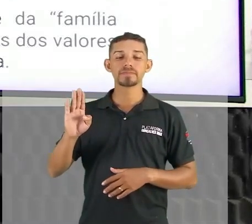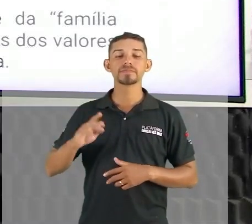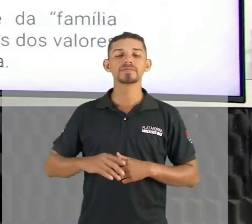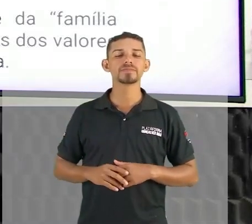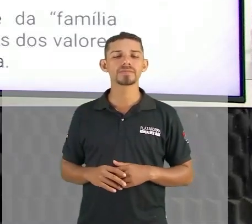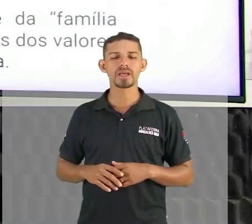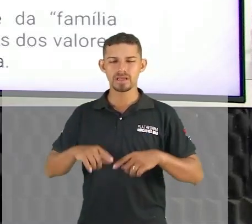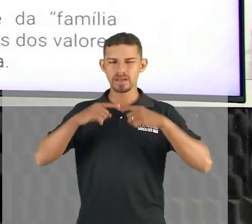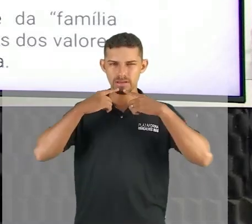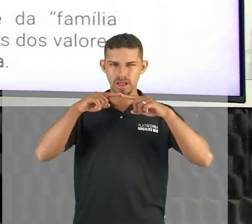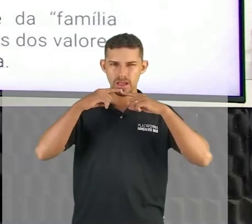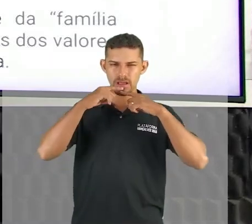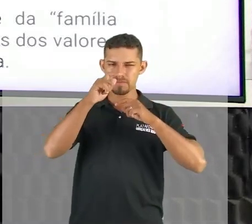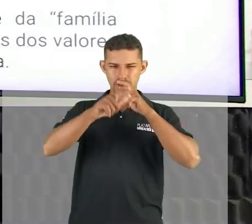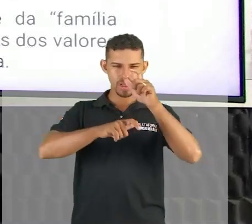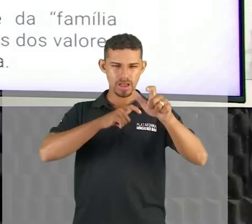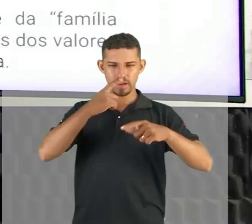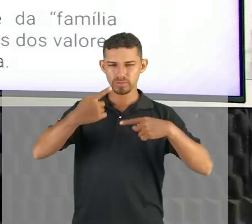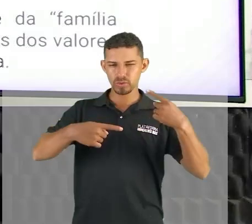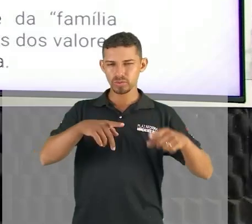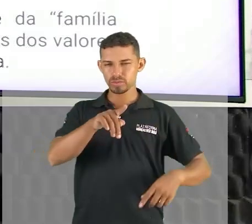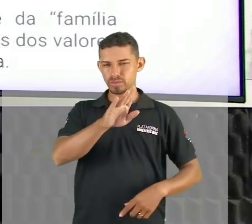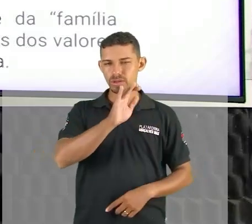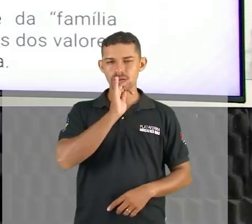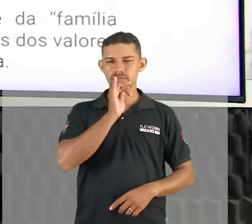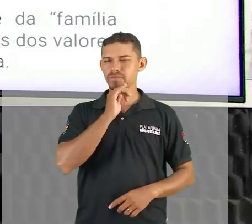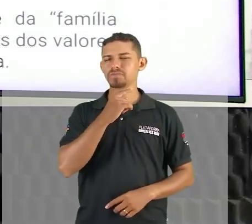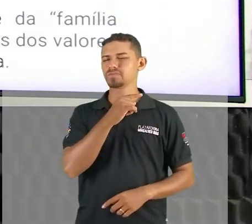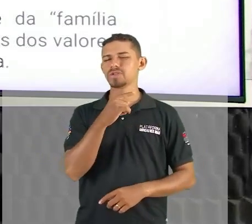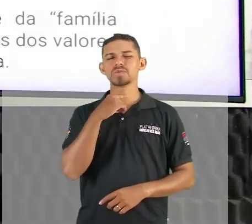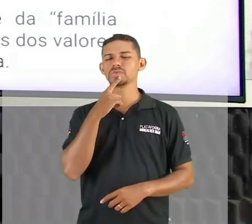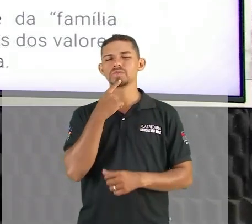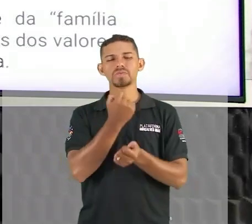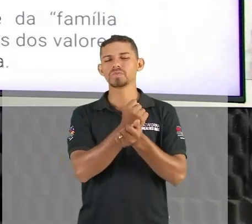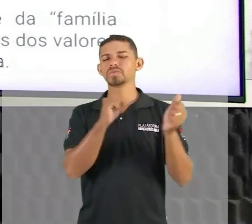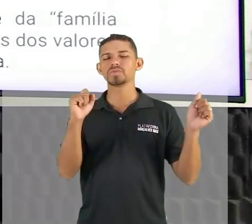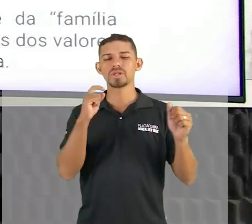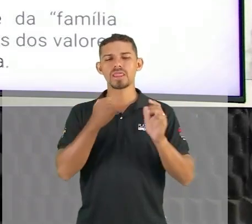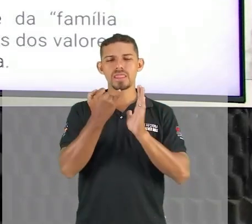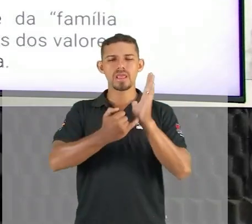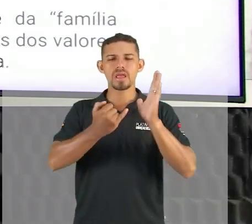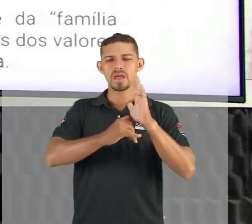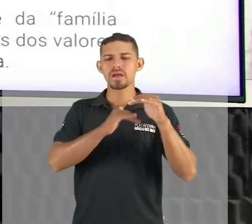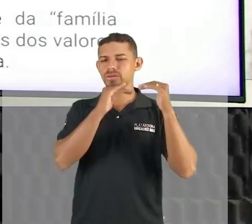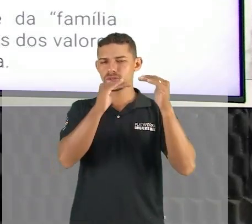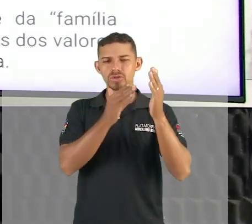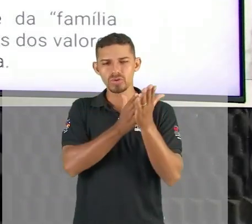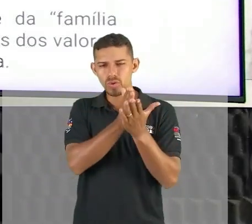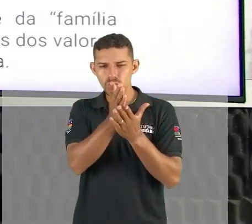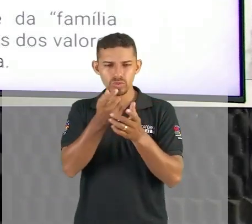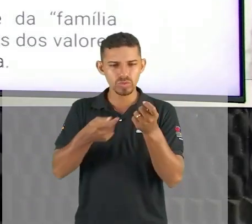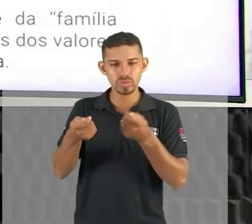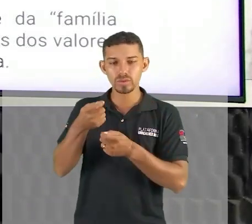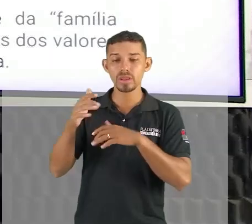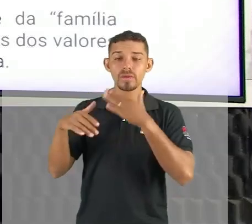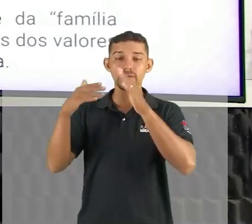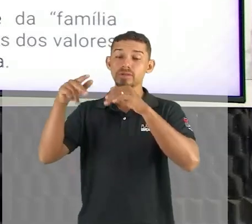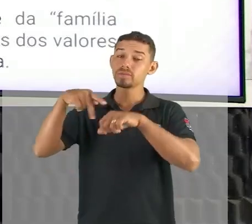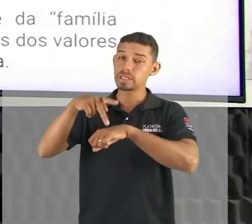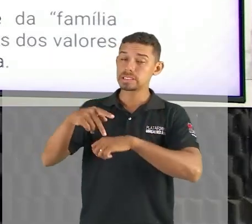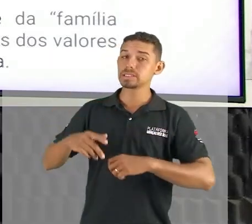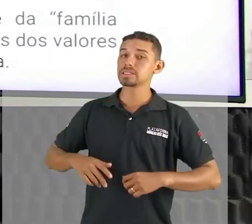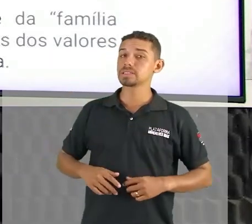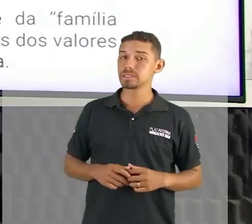B, crítica às políticas públicas vistas como incapazes de controlar a inflação e promover o desenvolvimento do país. Bom, mas isso aqui já